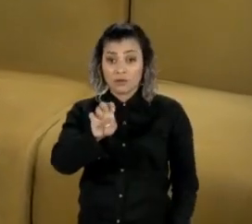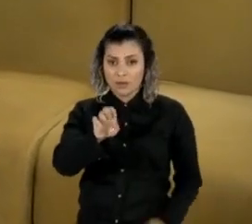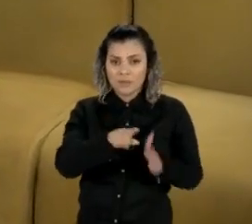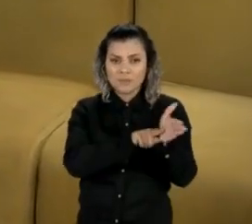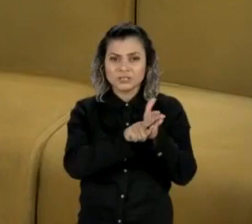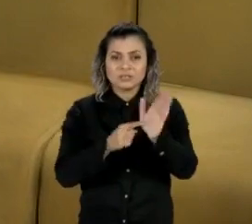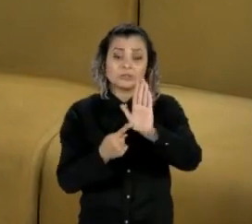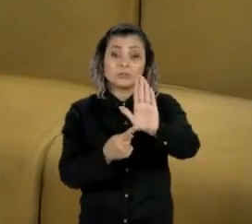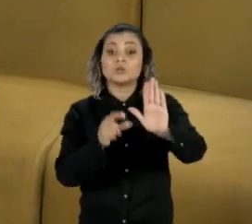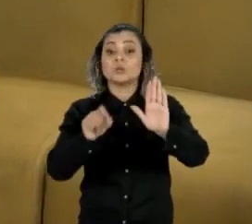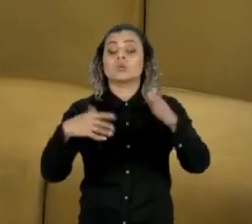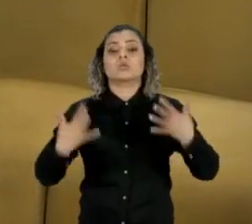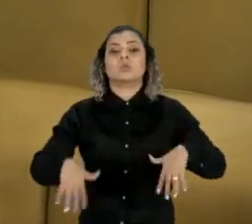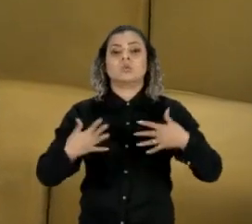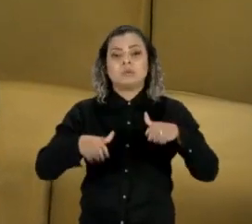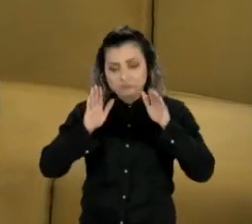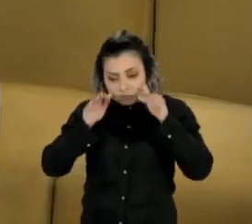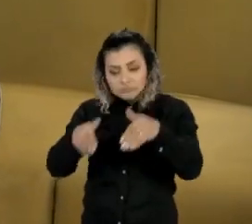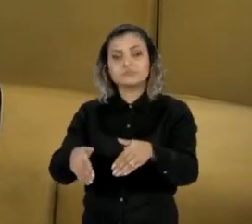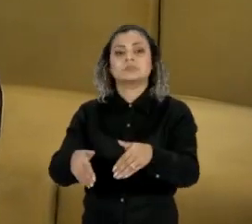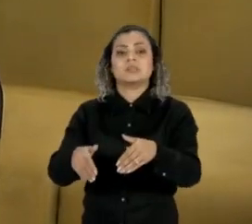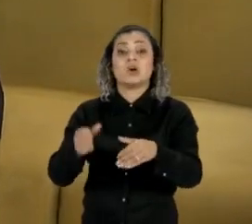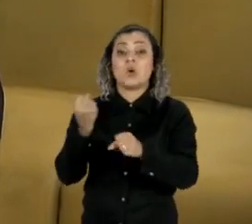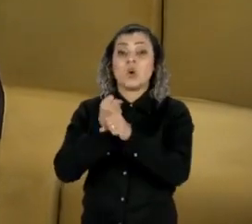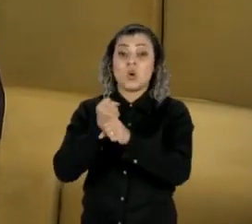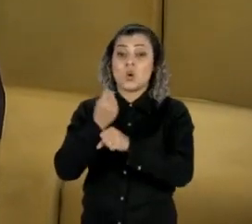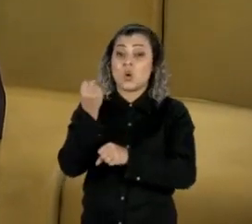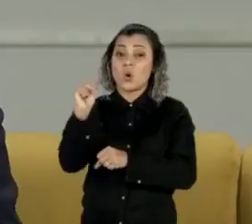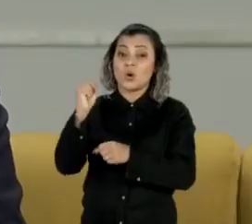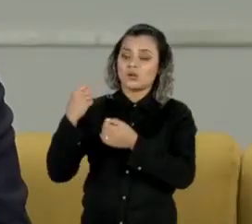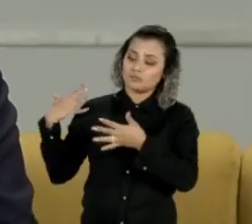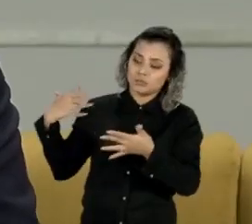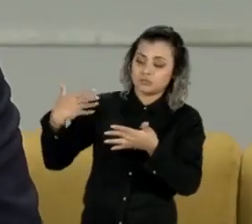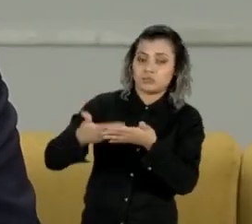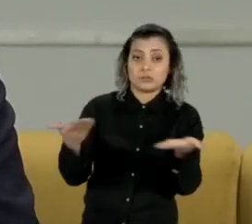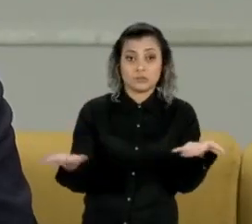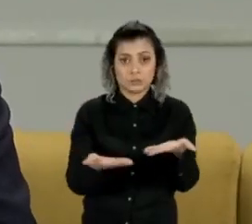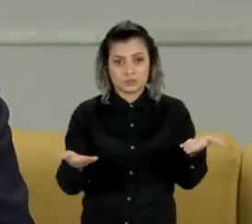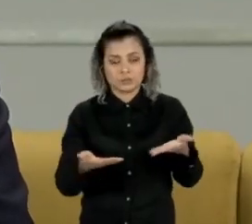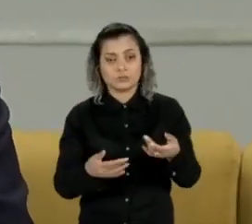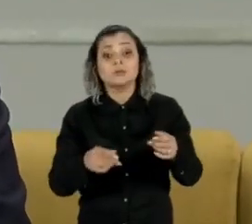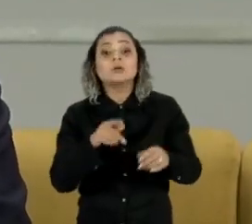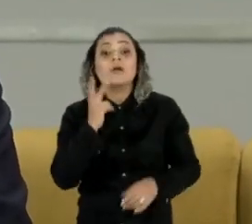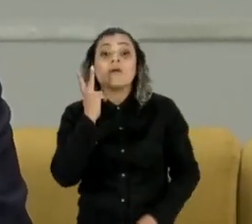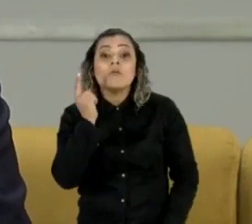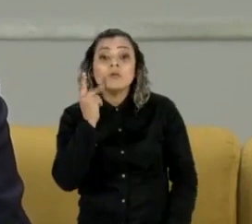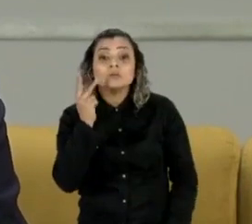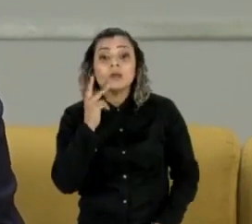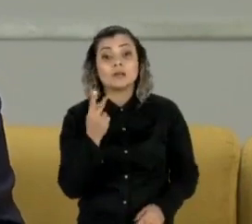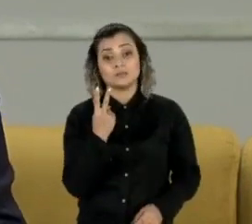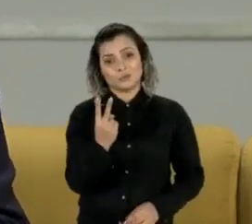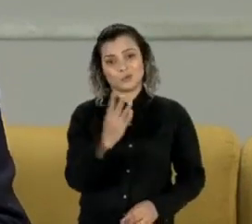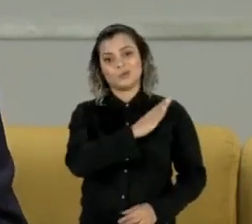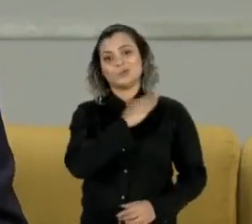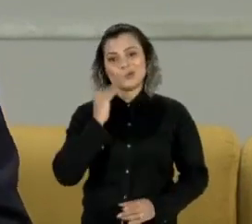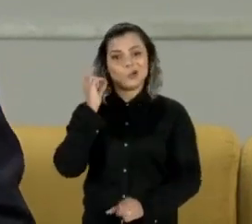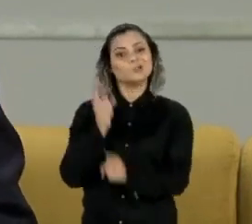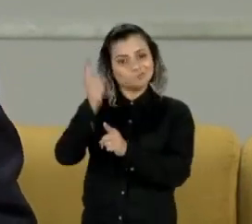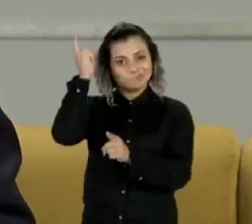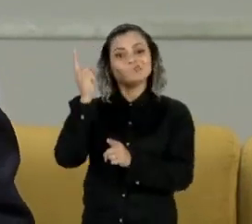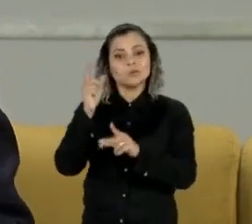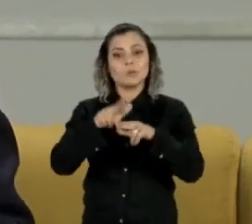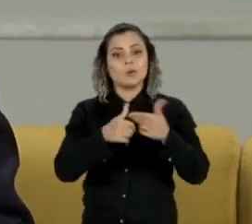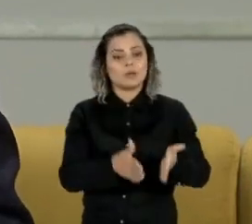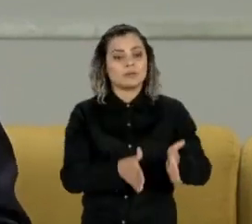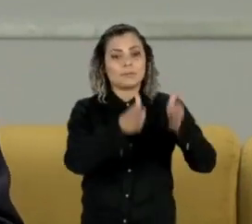maior concentração de renda dos últimos 8 anos. E em Fortaleza, confirmada a segunda morte no desabamento de prédio